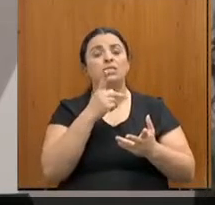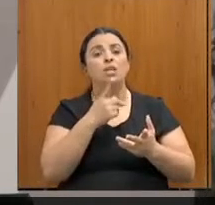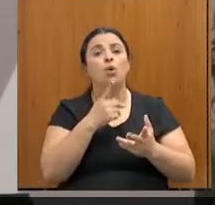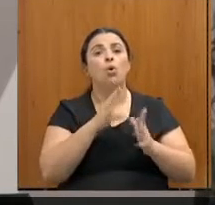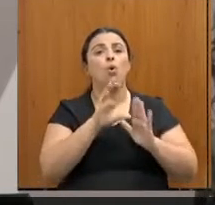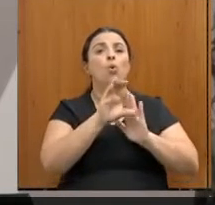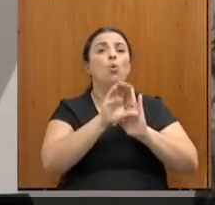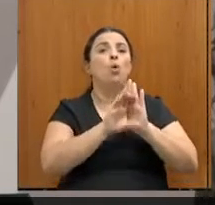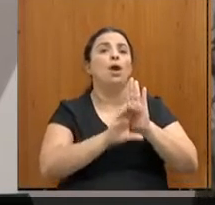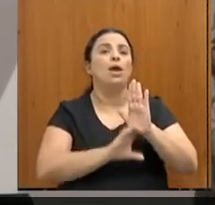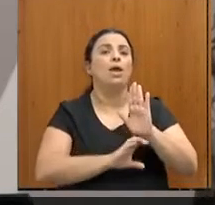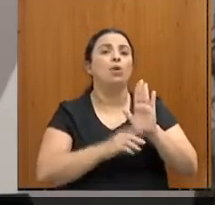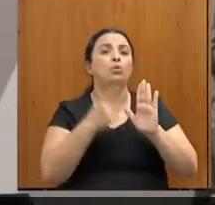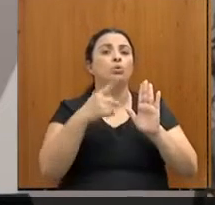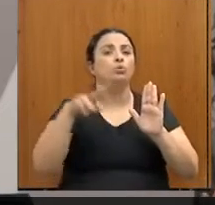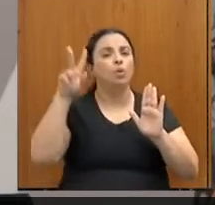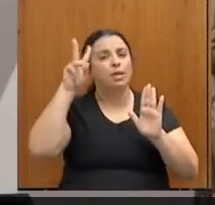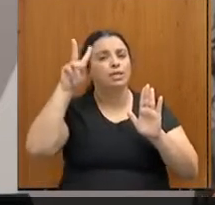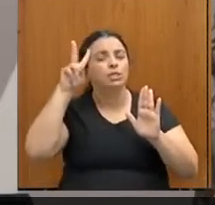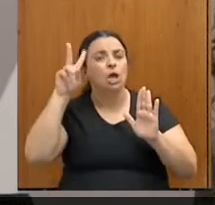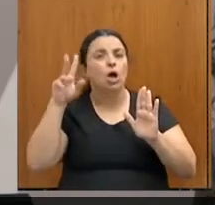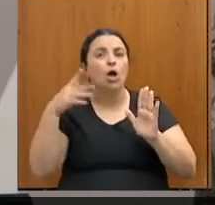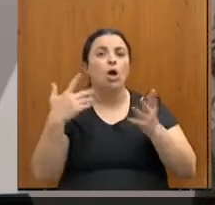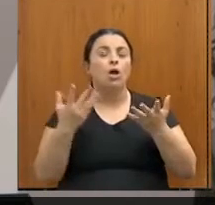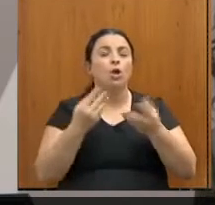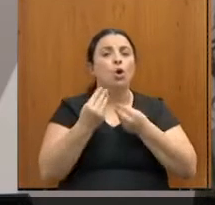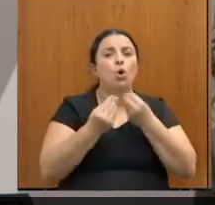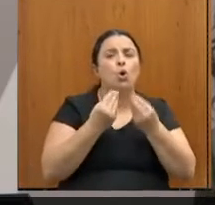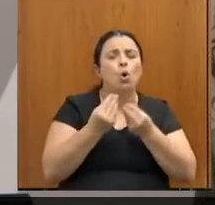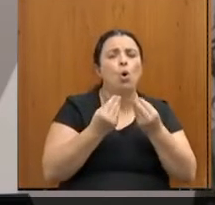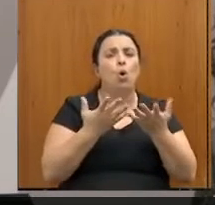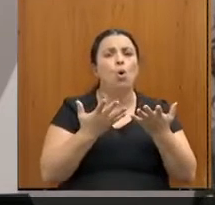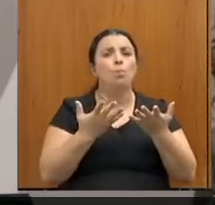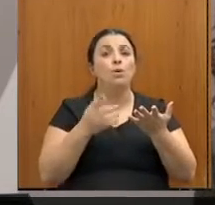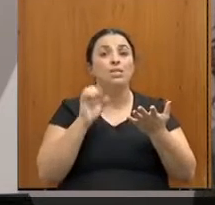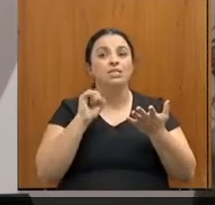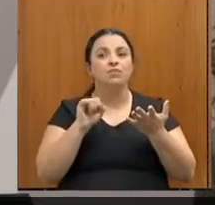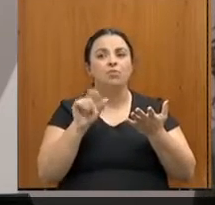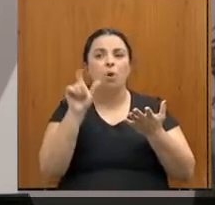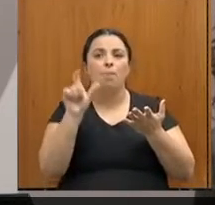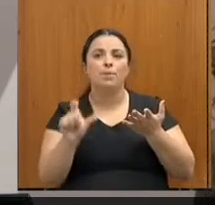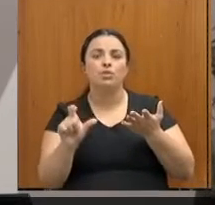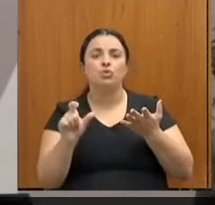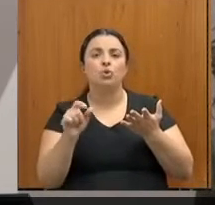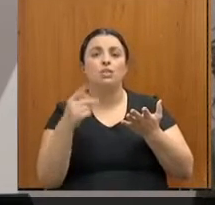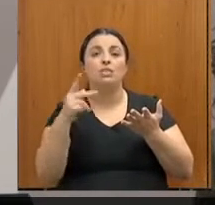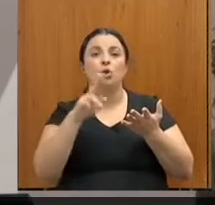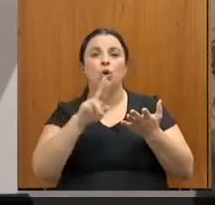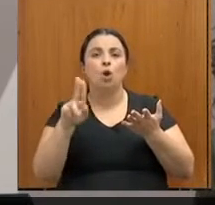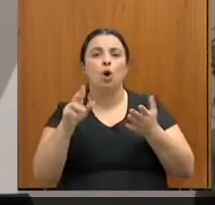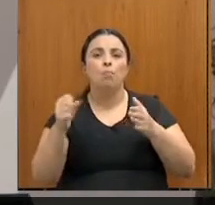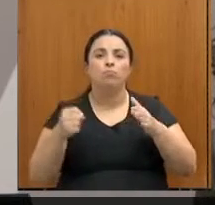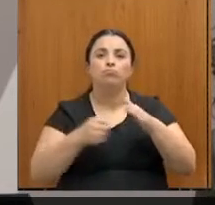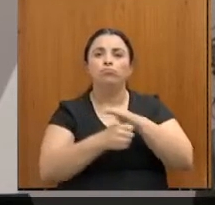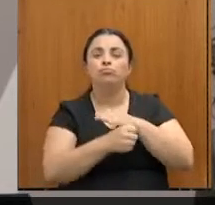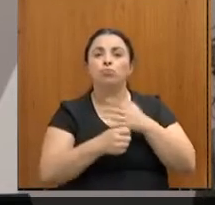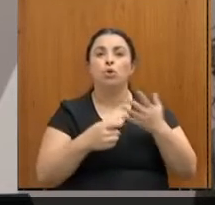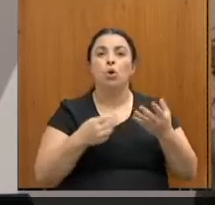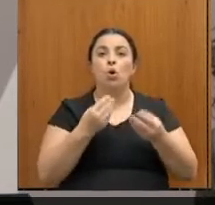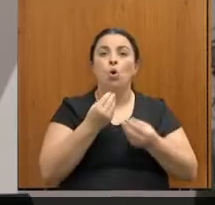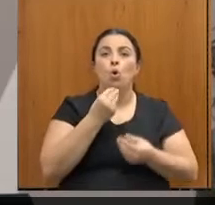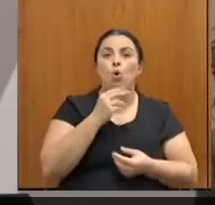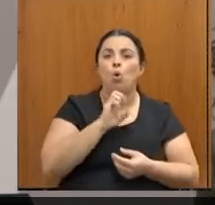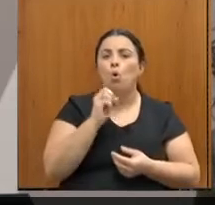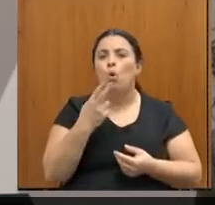currículo como é que só foi parar na direção da Cemig com a indicação técnica se eu fui passou por um processo seletivo